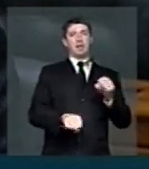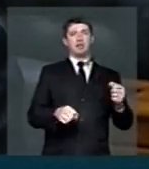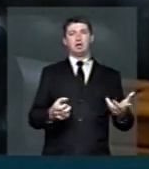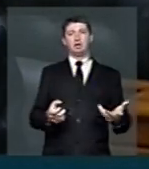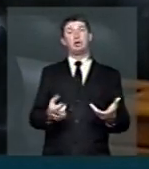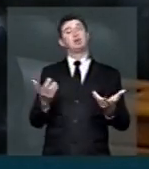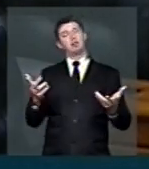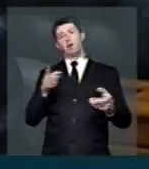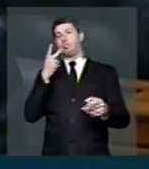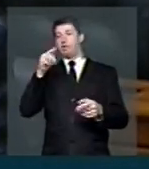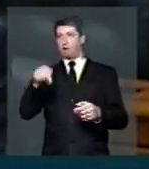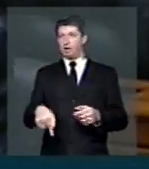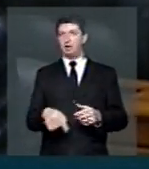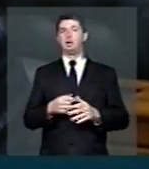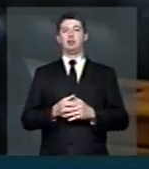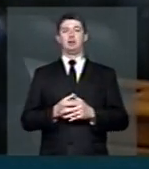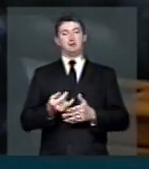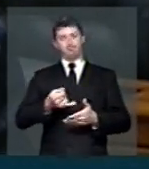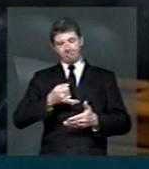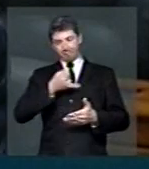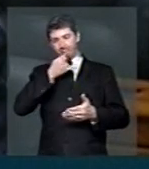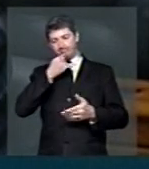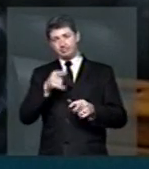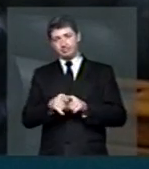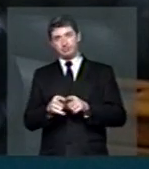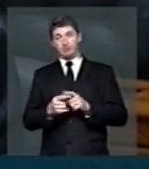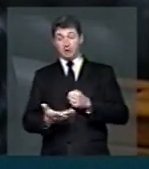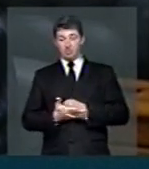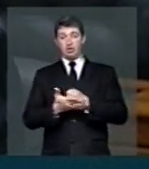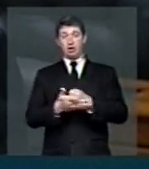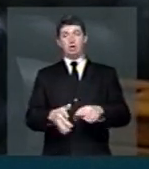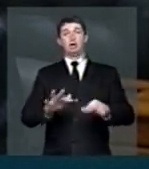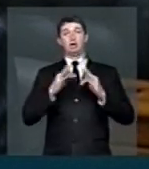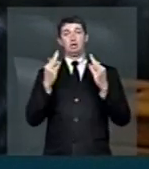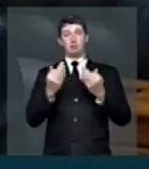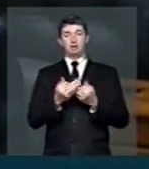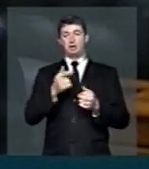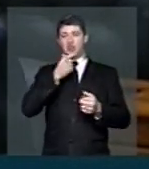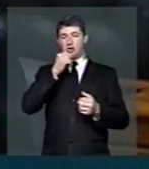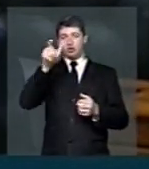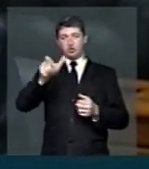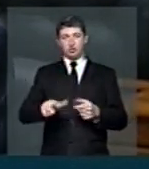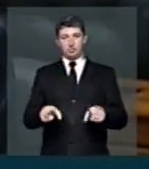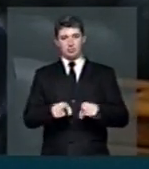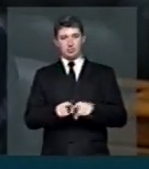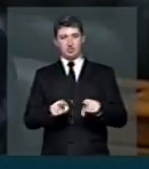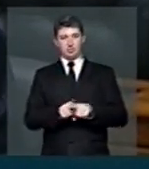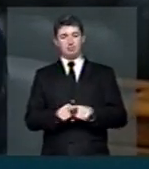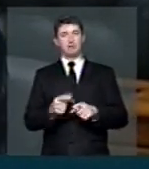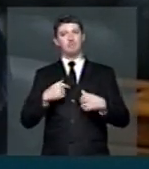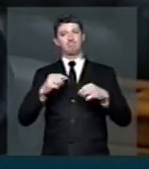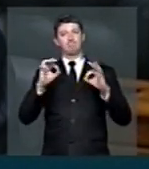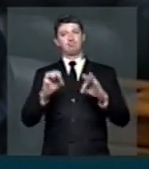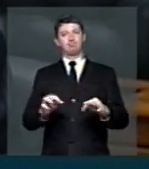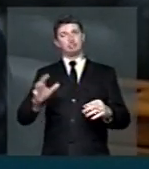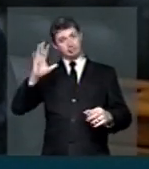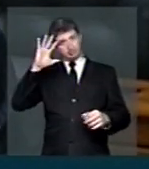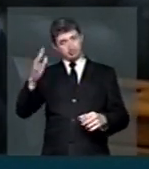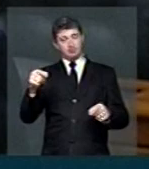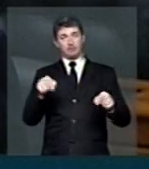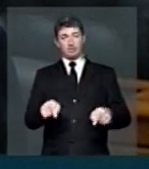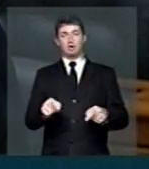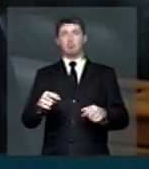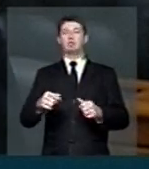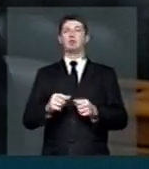para registrar e lamentar e a solidariedade à família do ambientalista e a certeza de que providências deverão